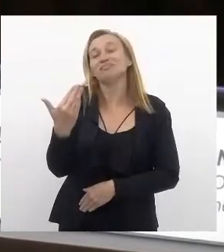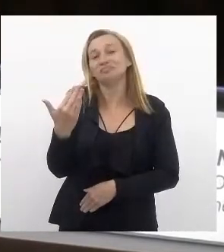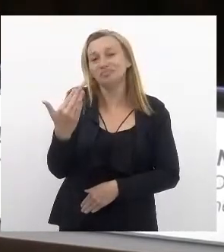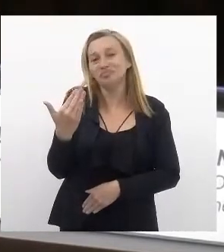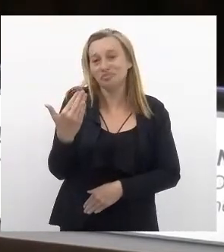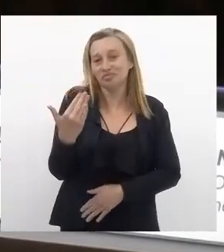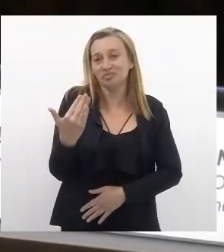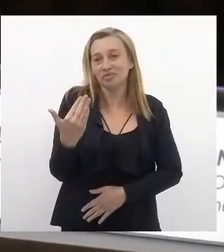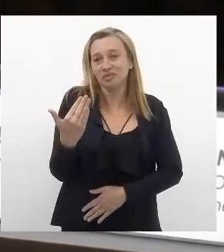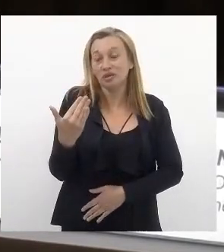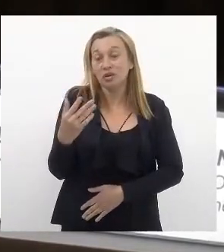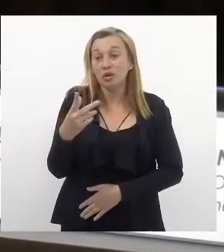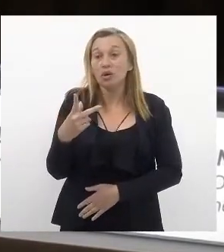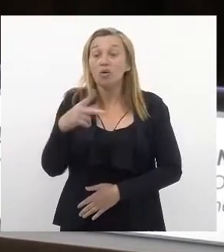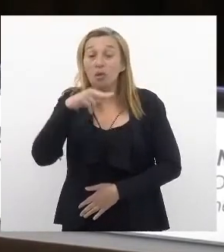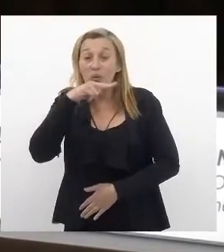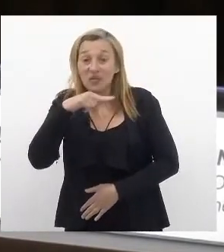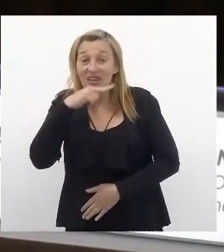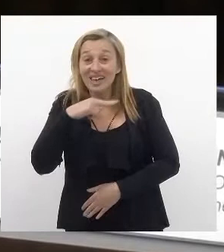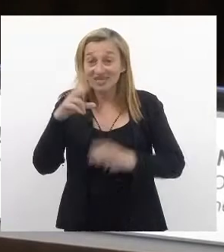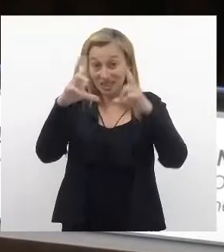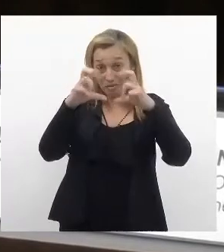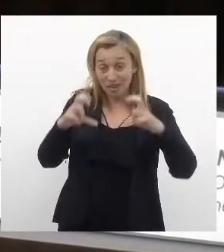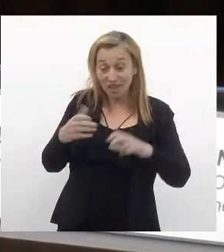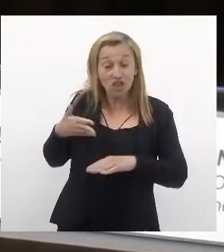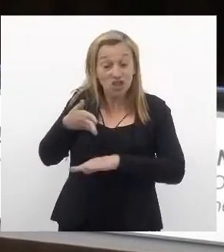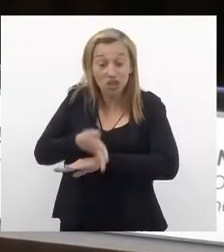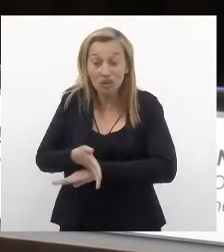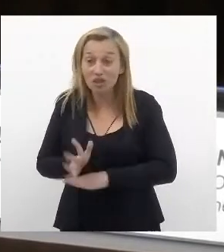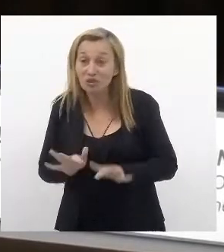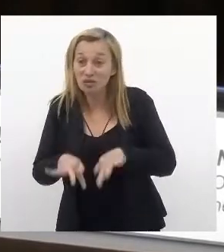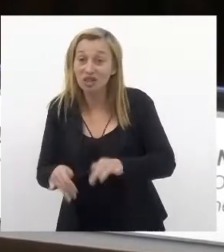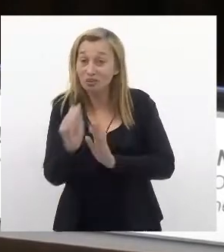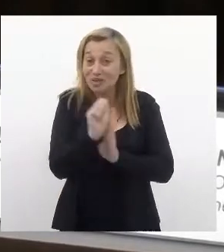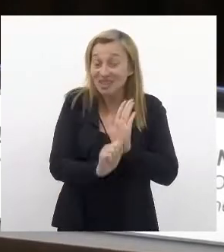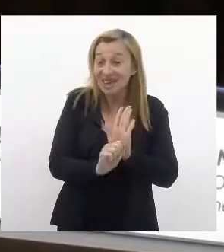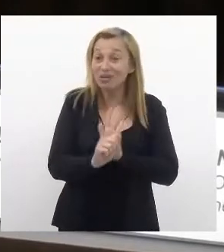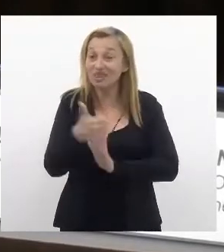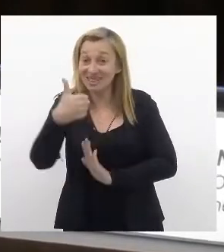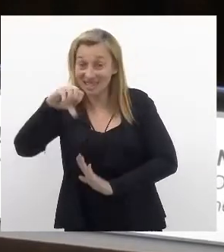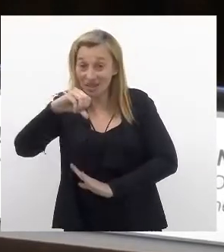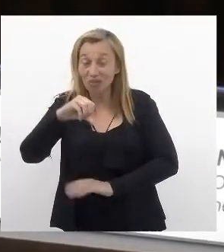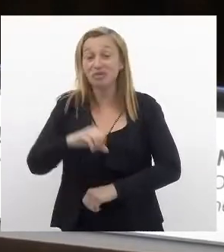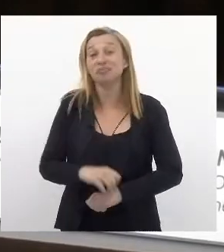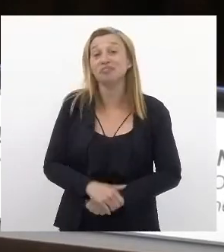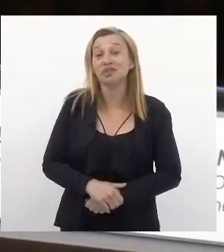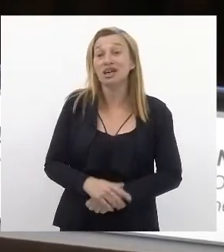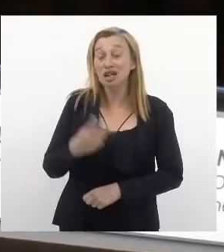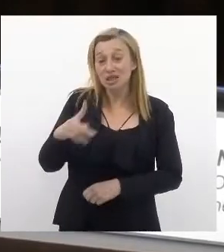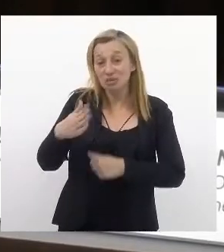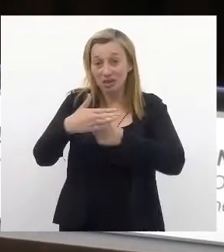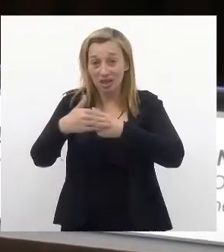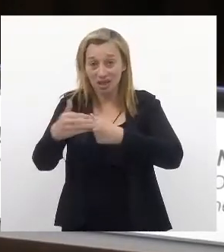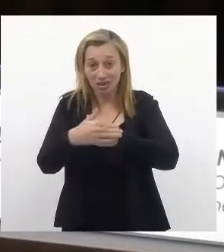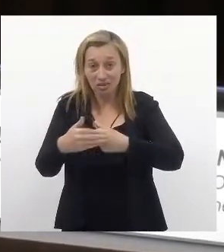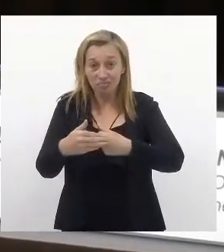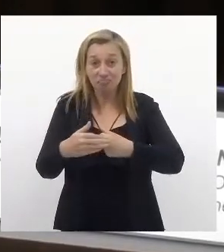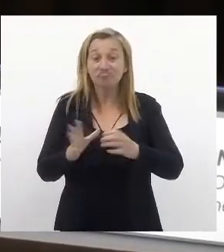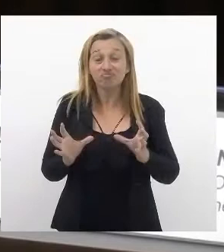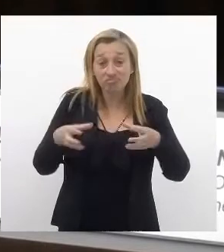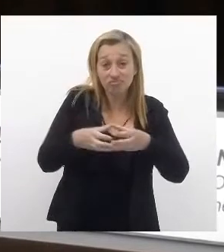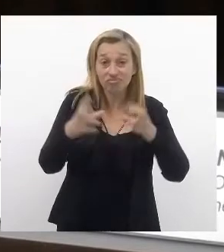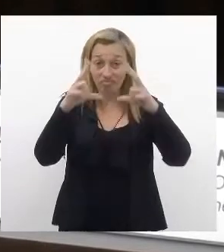como neto de um libanês que aqui chegou no final do século XIX, pelo seu carinho com a